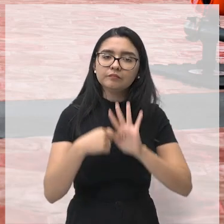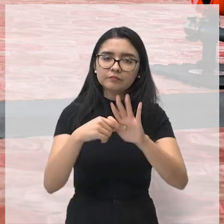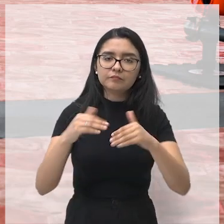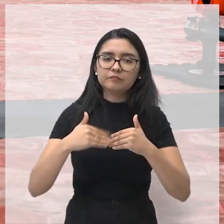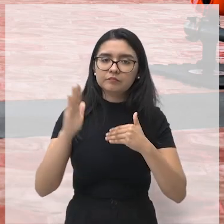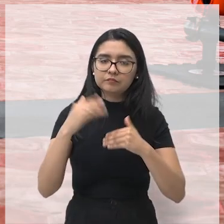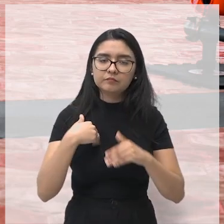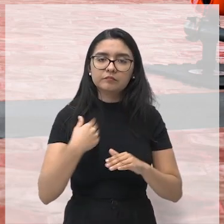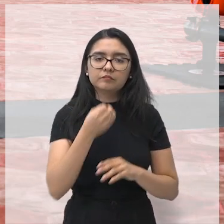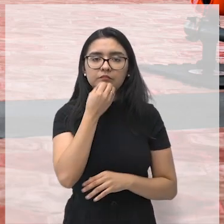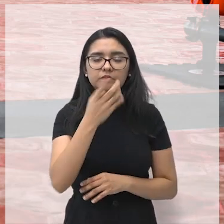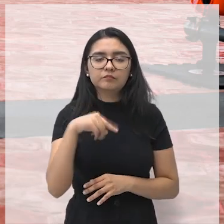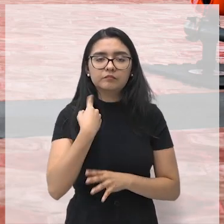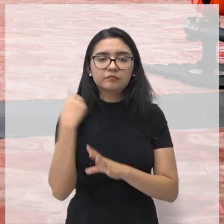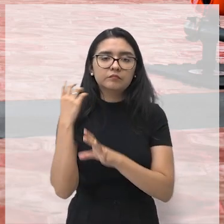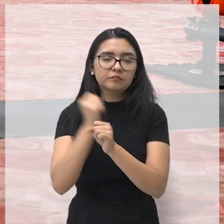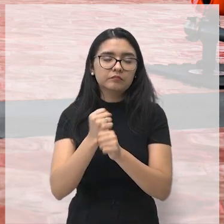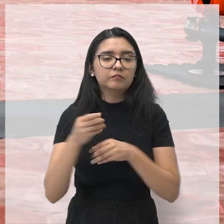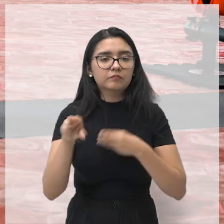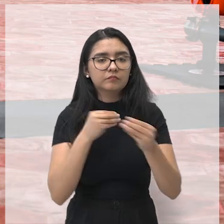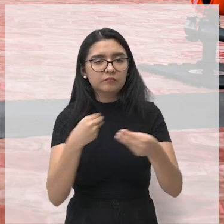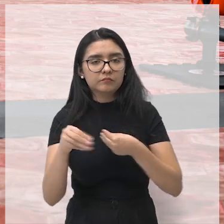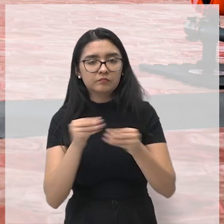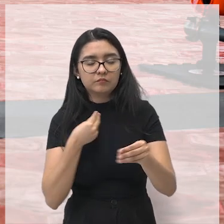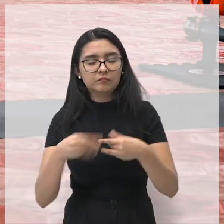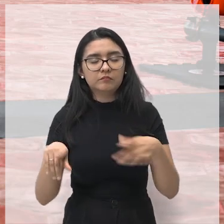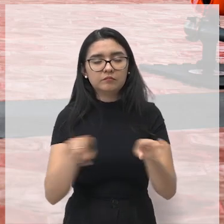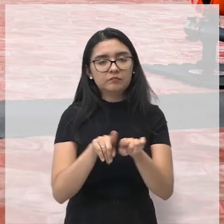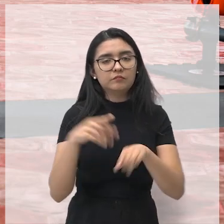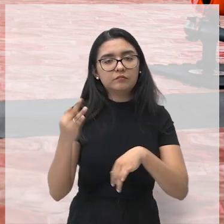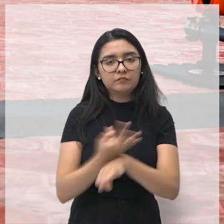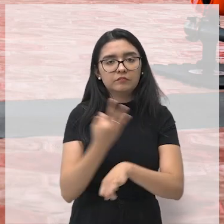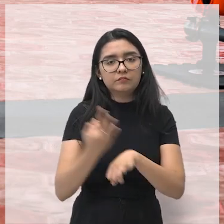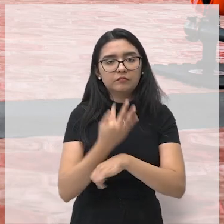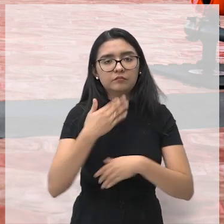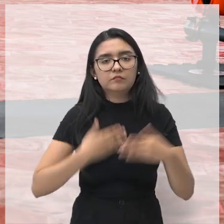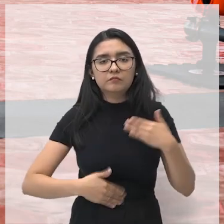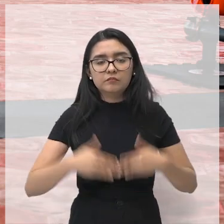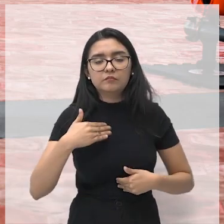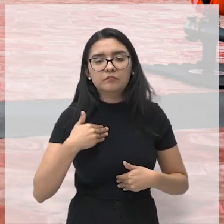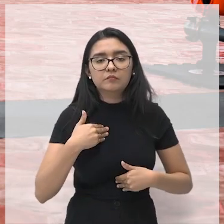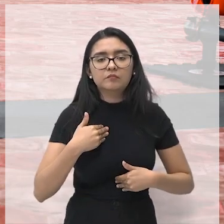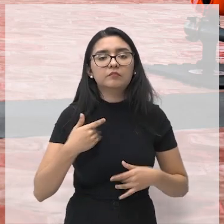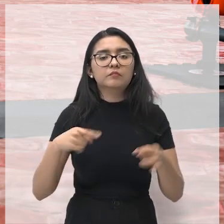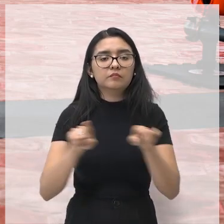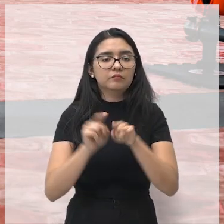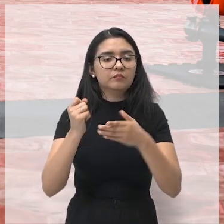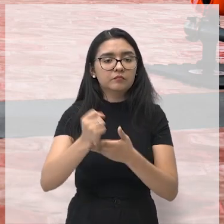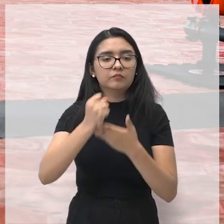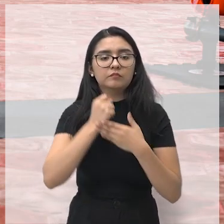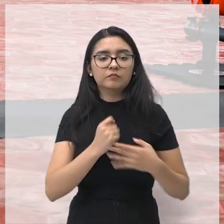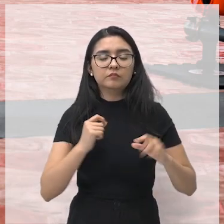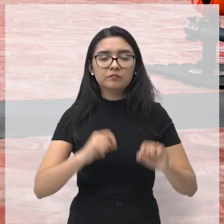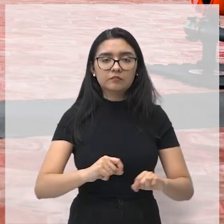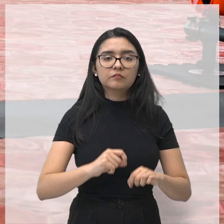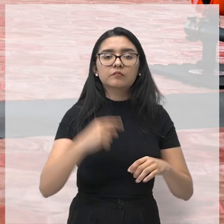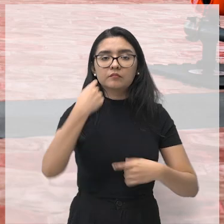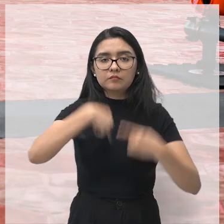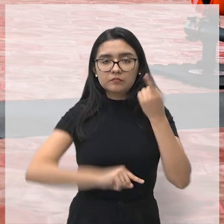benefícios para a gente relembrar. Ele dá mais flexibilidade e mais resistência aos seus praticantes, ajuda a melhorar o